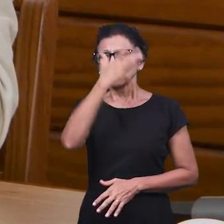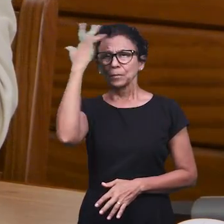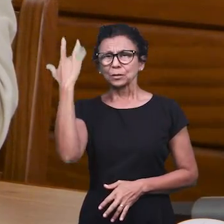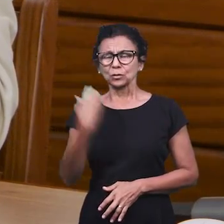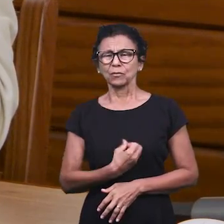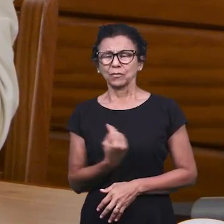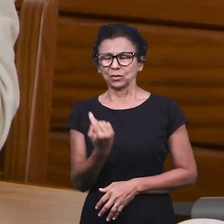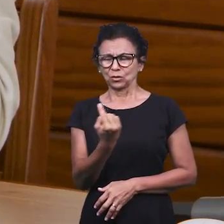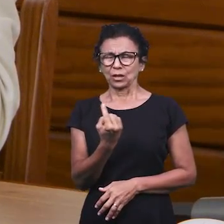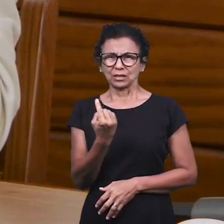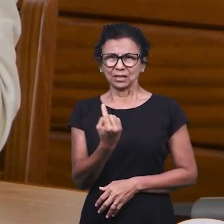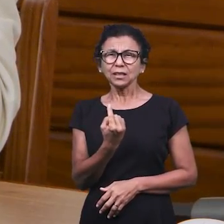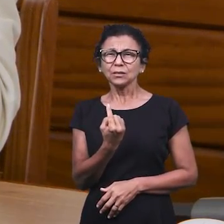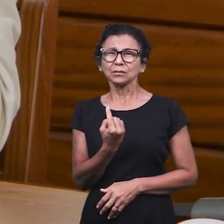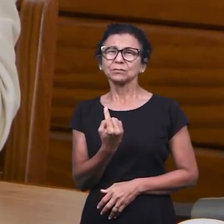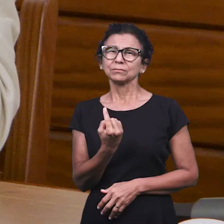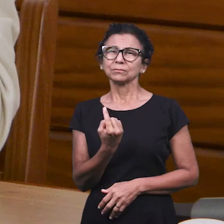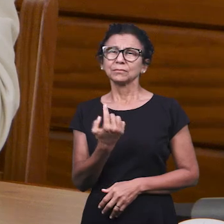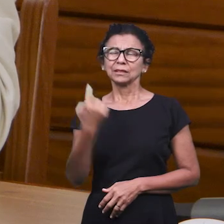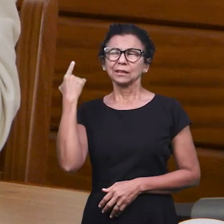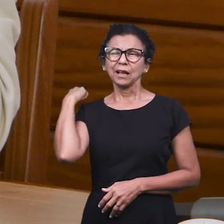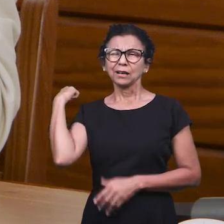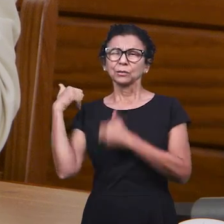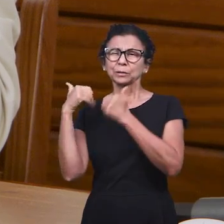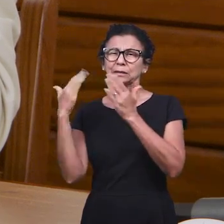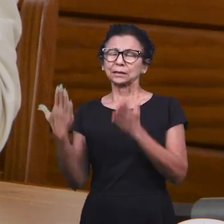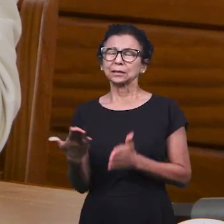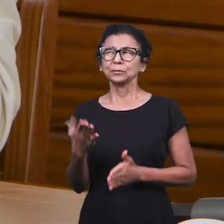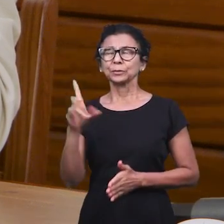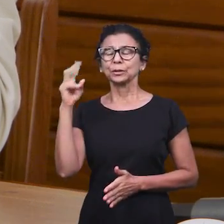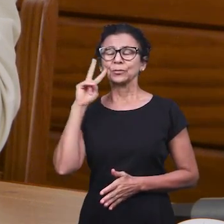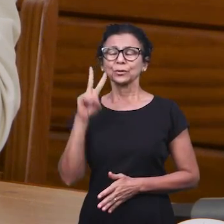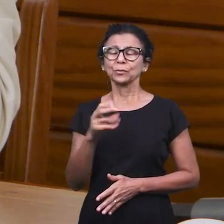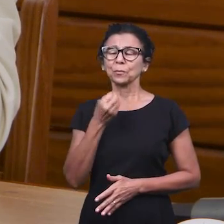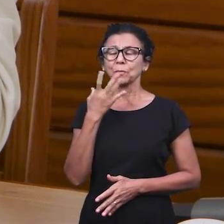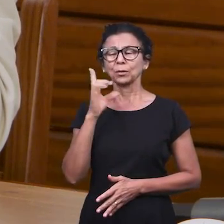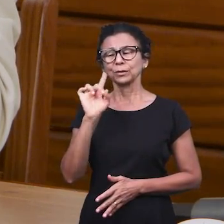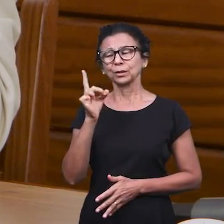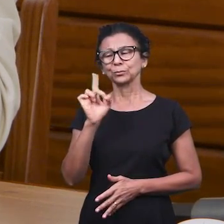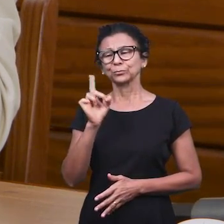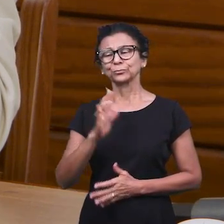o que Deus instituiu. Esse ataque vem sempre do adversário, não vem